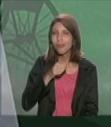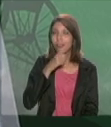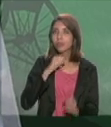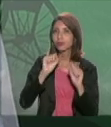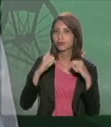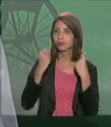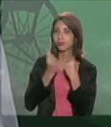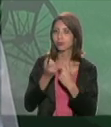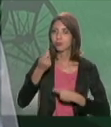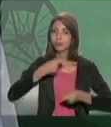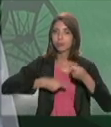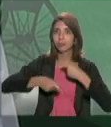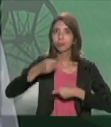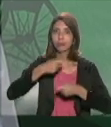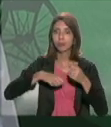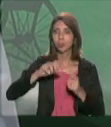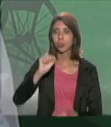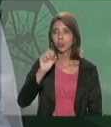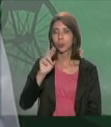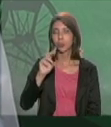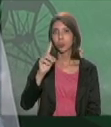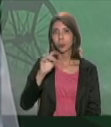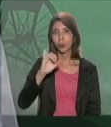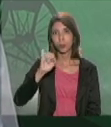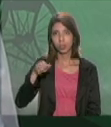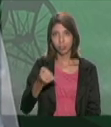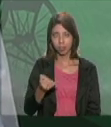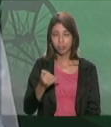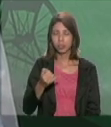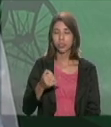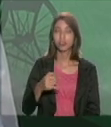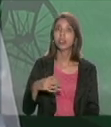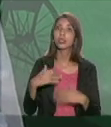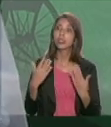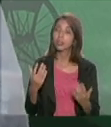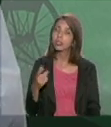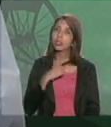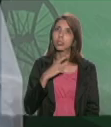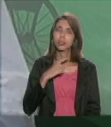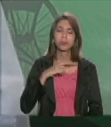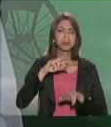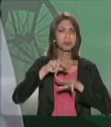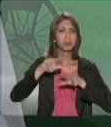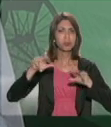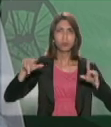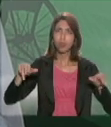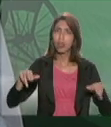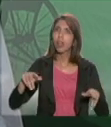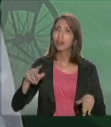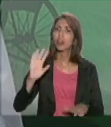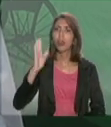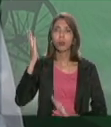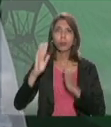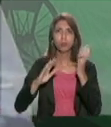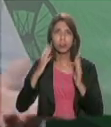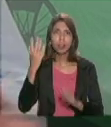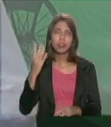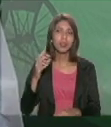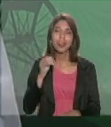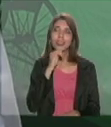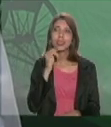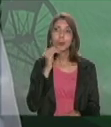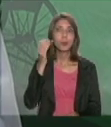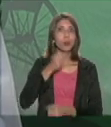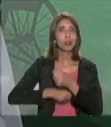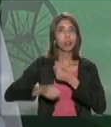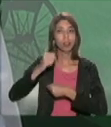Maracanã, que era administrado pela Suderj, né? Você lembra bem. E aí a gente teve ali vários momentos no Maracanã. Você estava falando